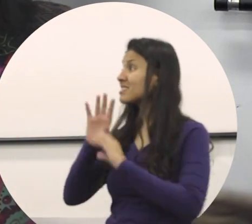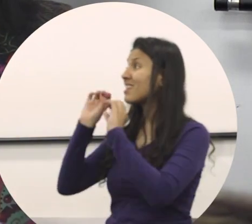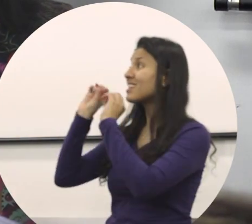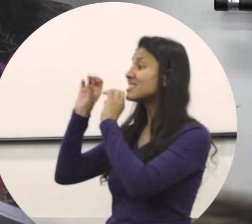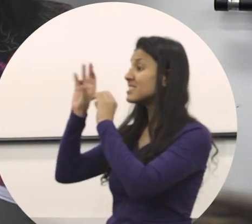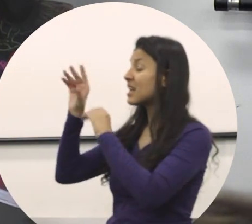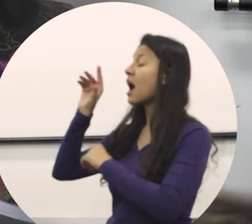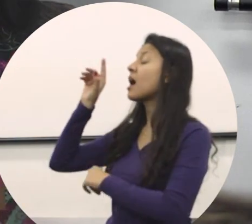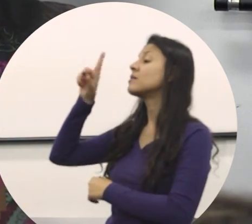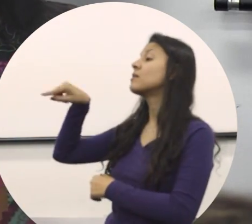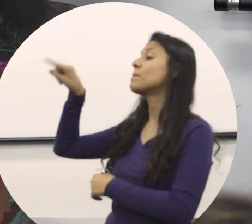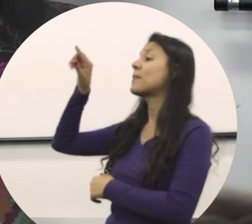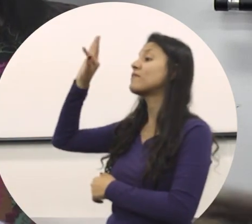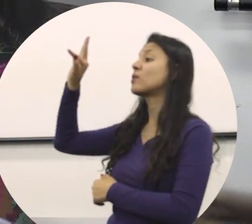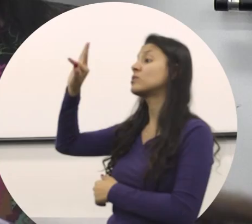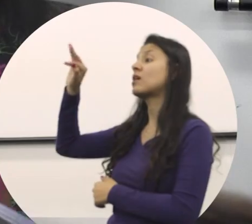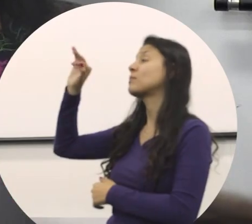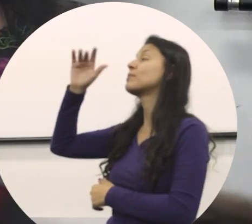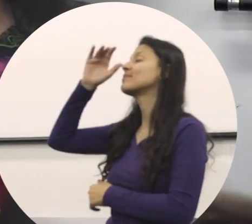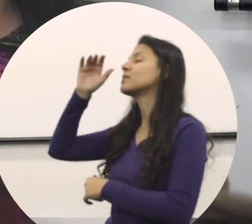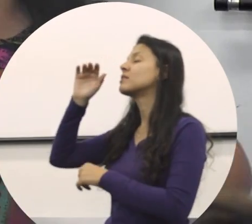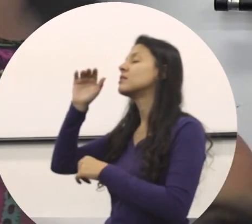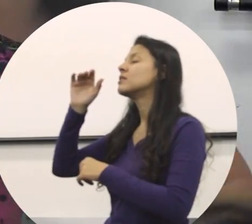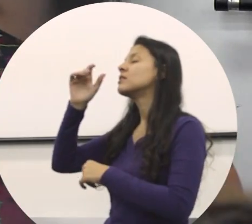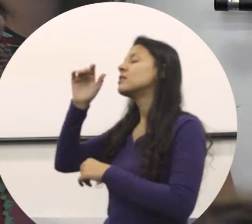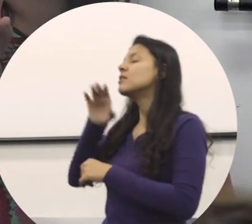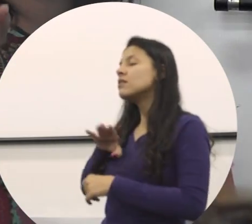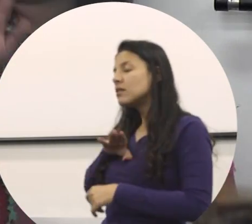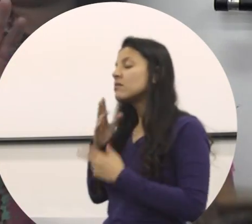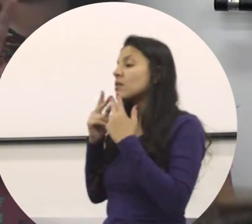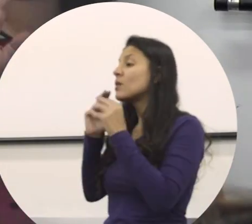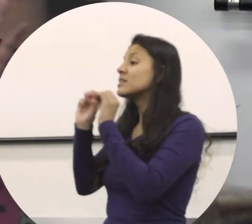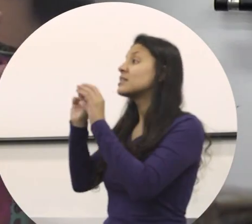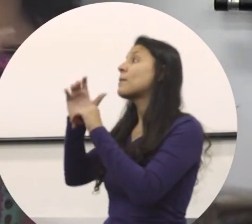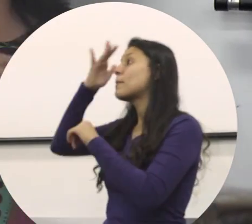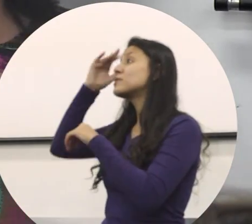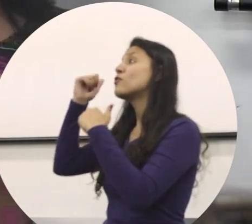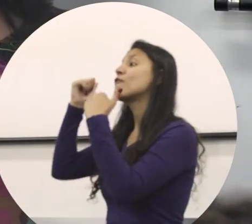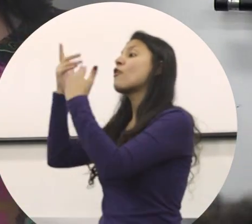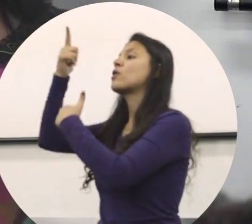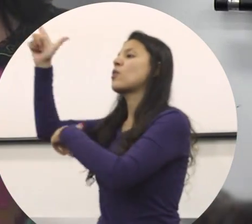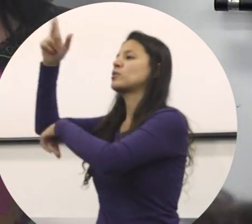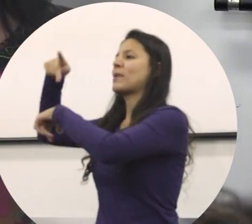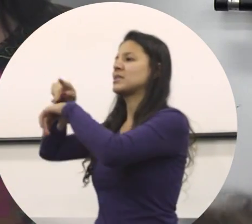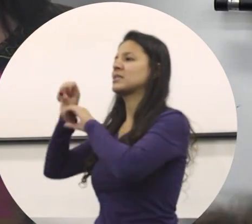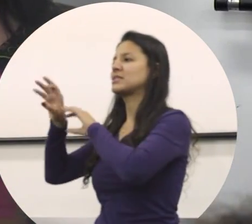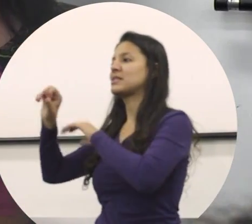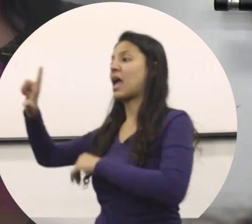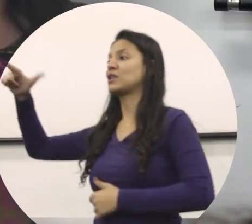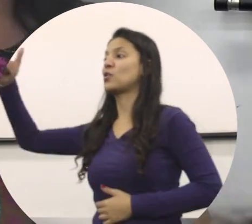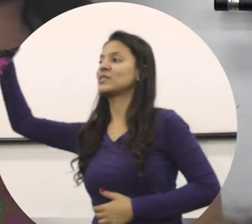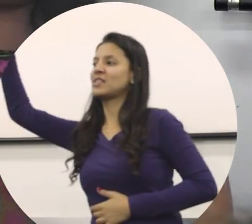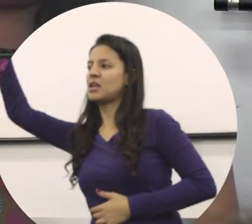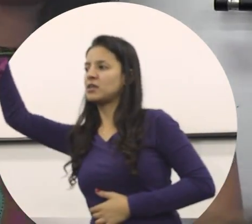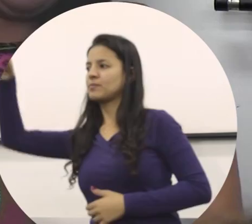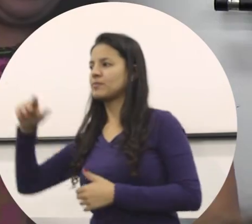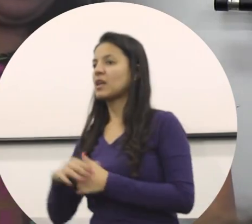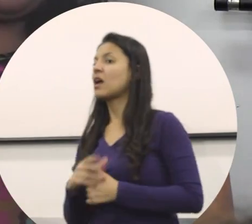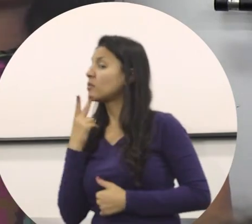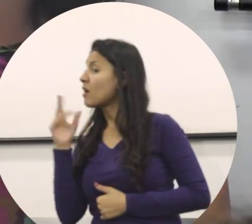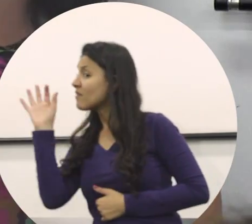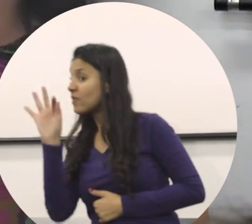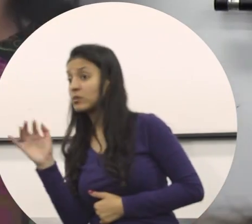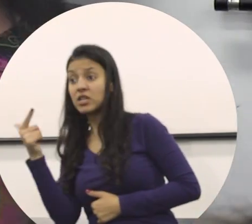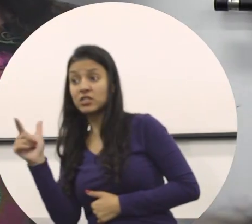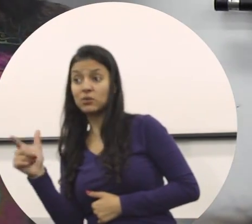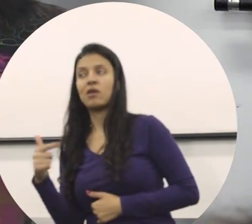por exemplo? A faculdade não tem. Não tem. Não. O único... Então, vamos lá, eu sou pré-histórica, né? Na minha época de faculdade